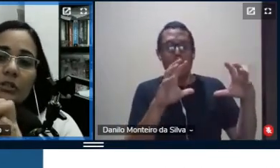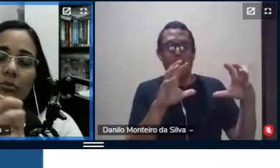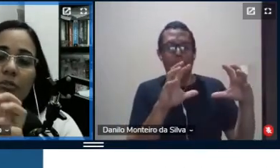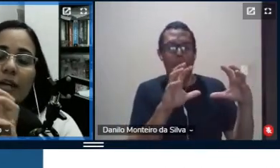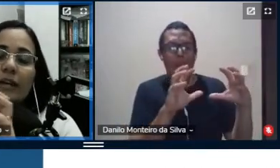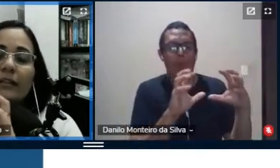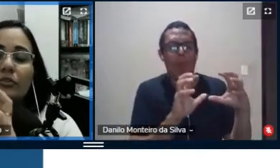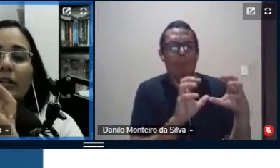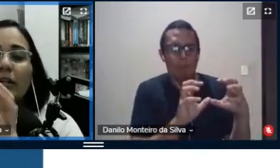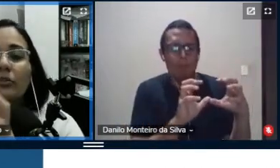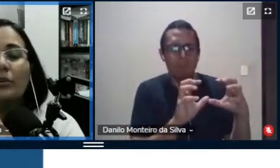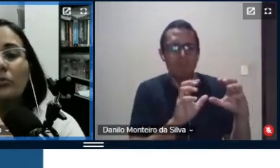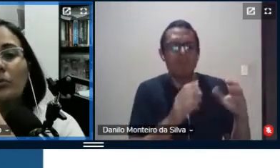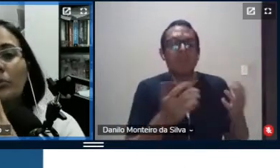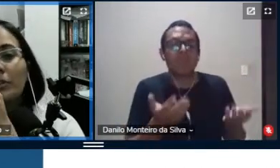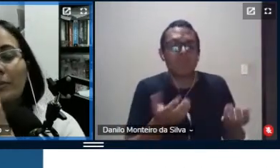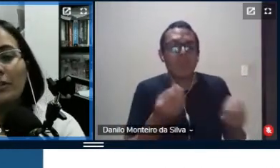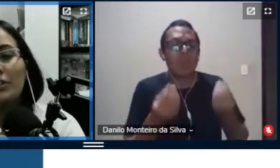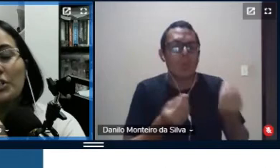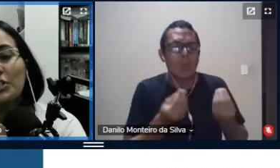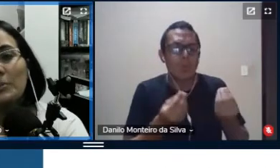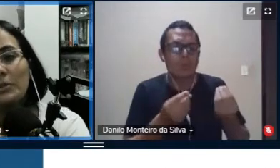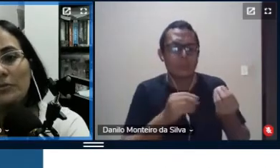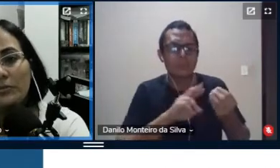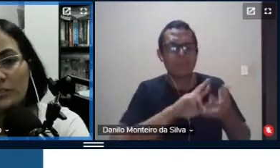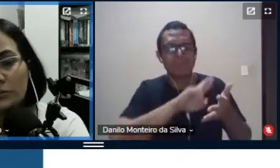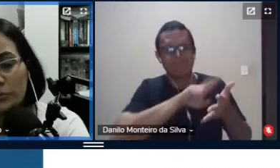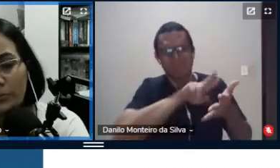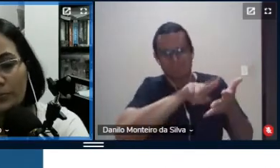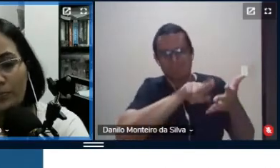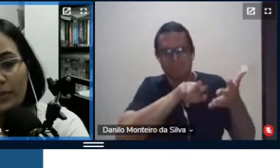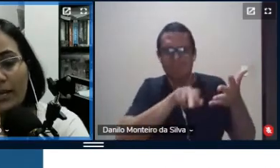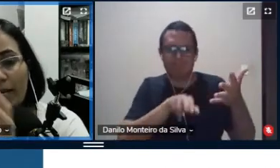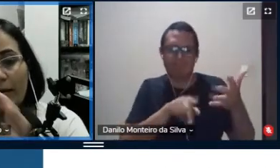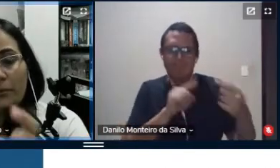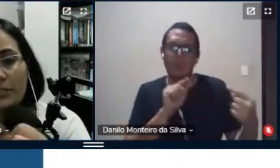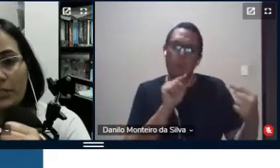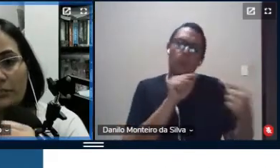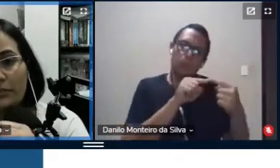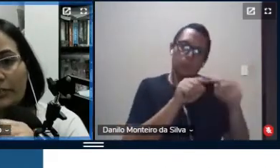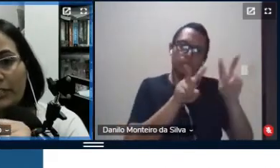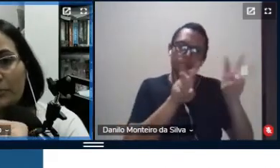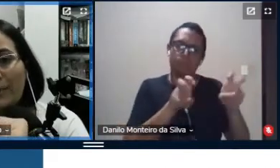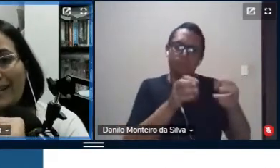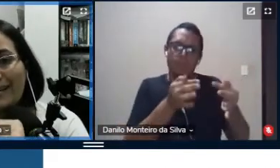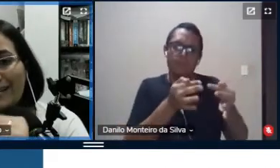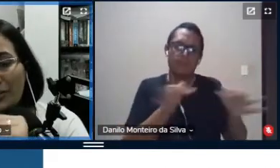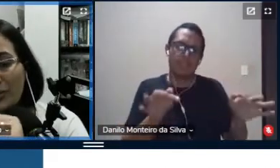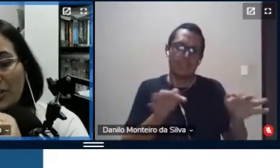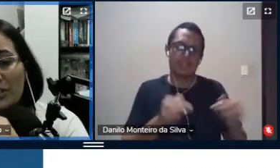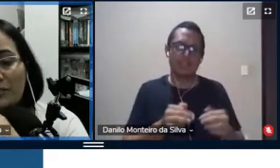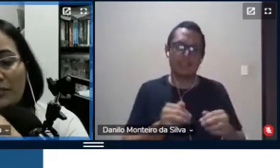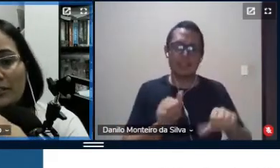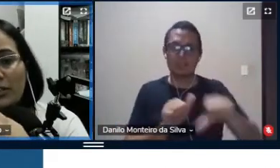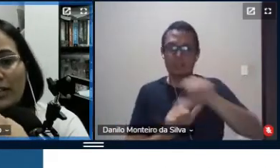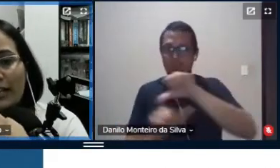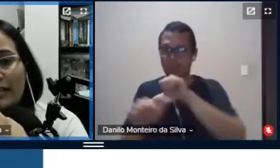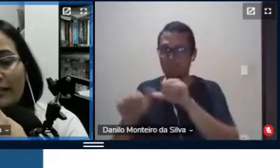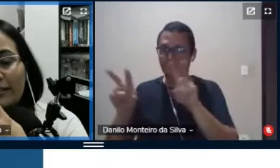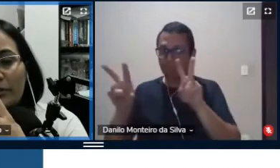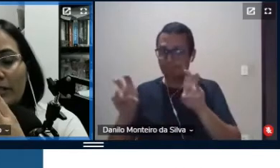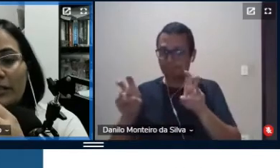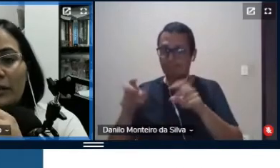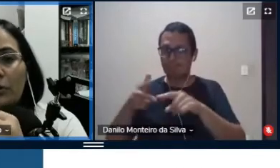Tudo isso está relacionado aos comportamentos que a gente chama de físico. Quando a gente vai falar de mecânico, a gente está falando só